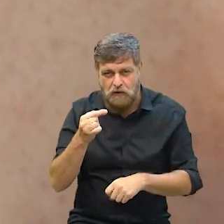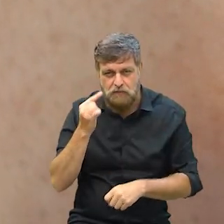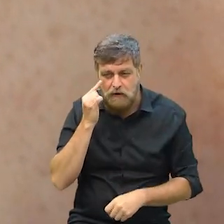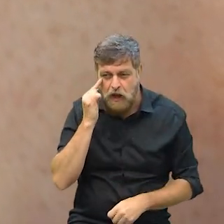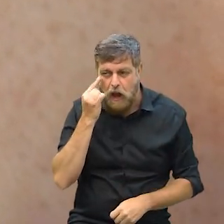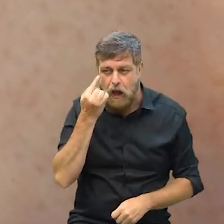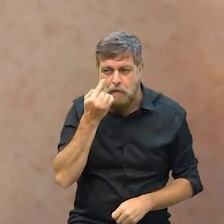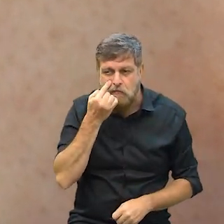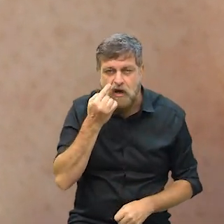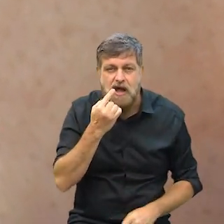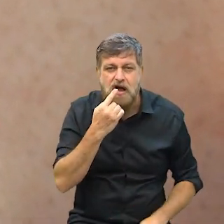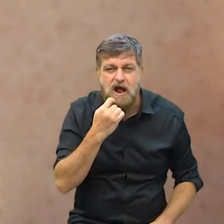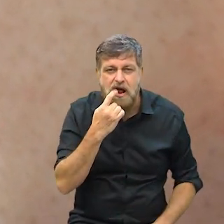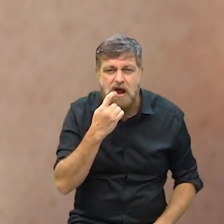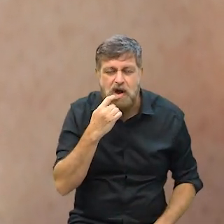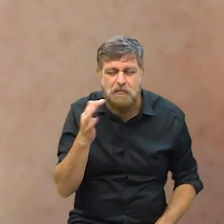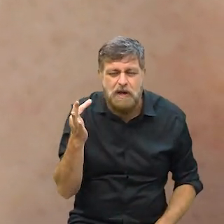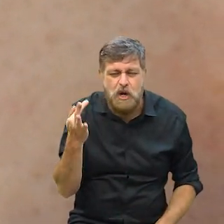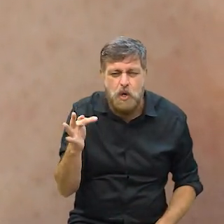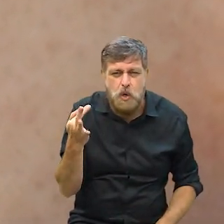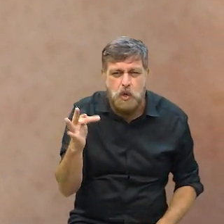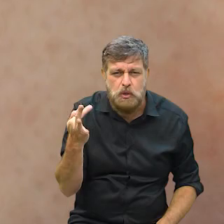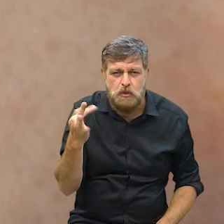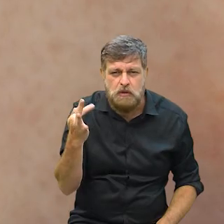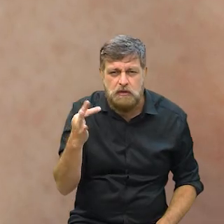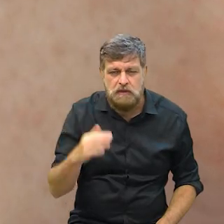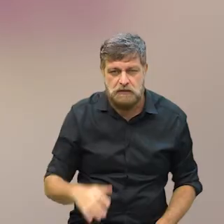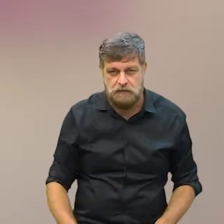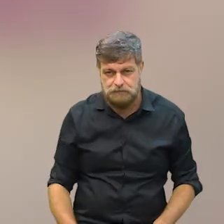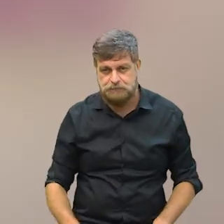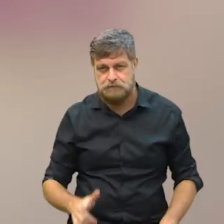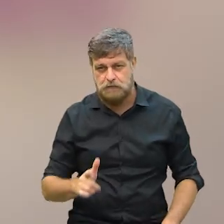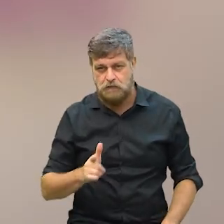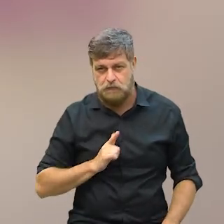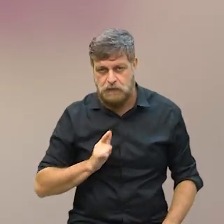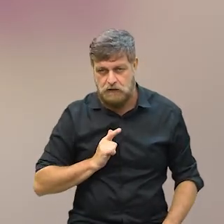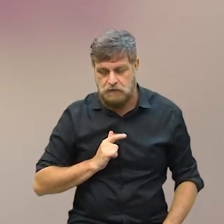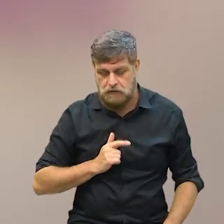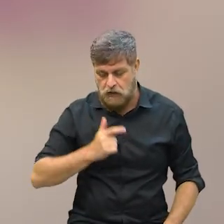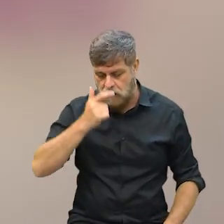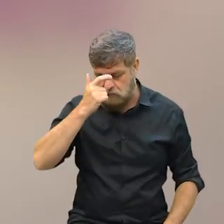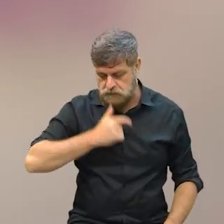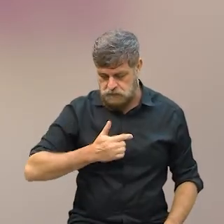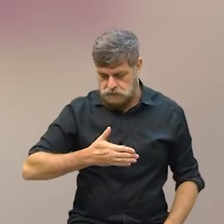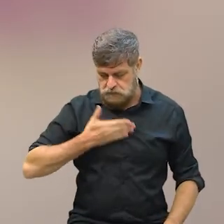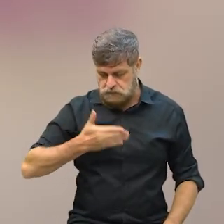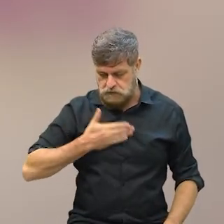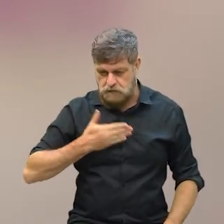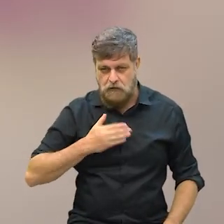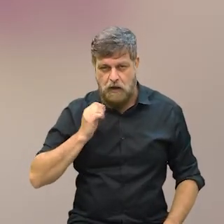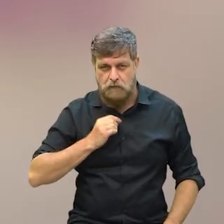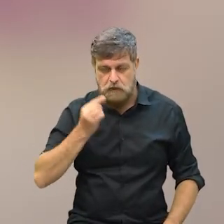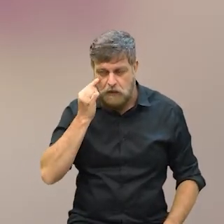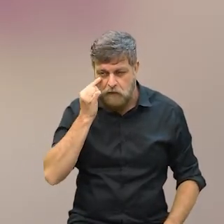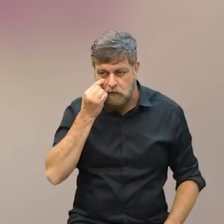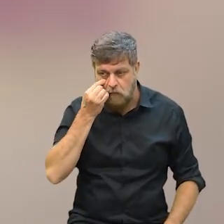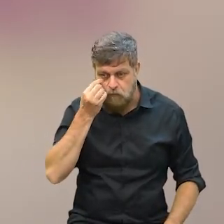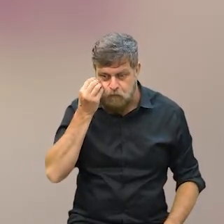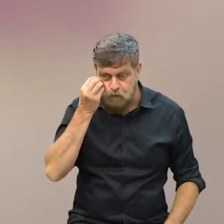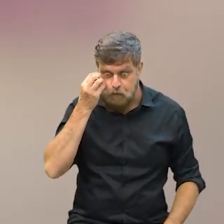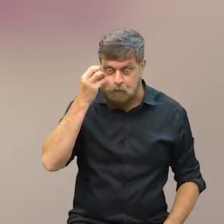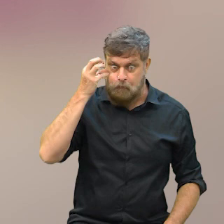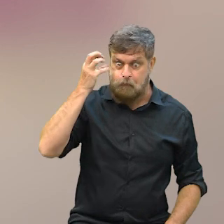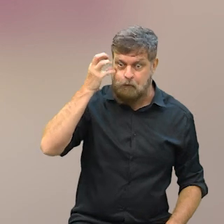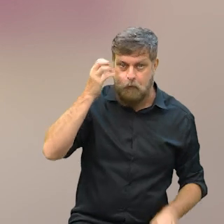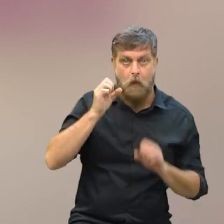forma aquela bola vermelha, dolorida no olho, né, que às vezes assusta, porque às vezes ela pode ser pequenininha, como ela pode ser